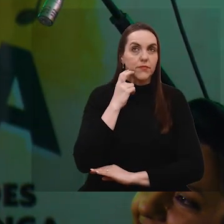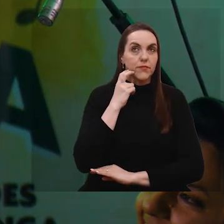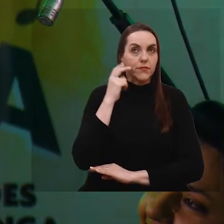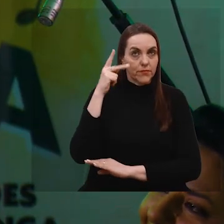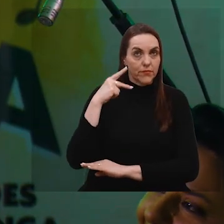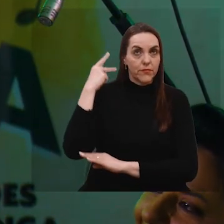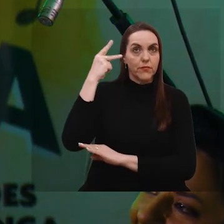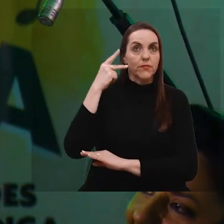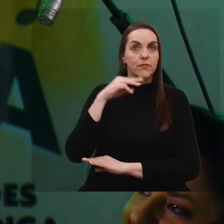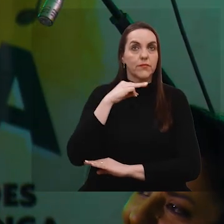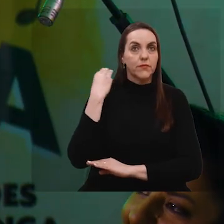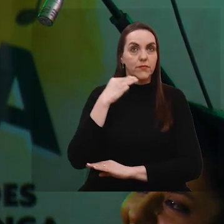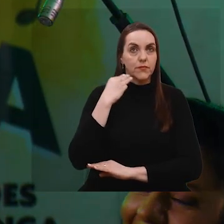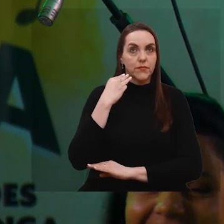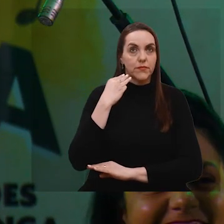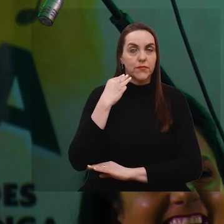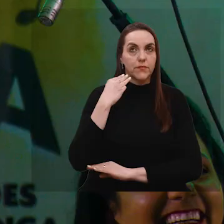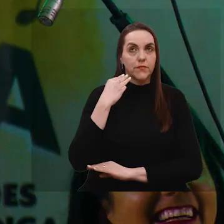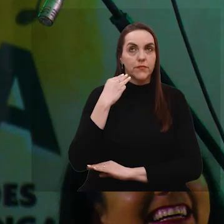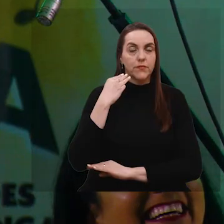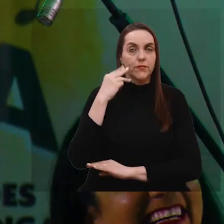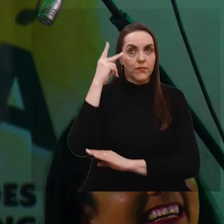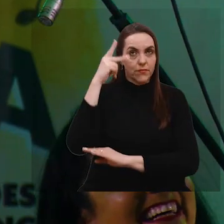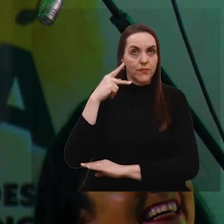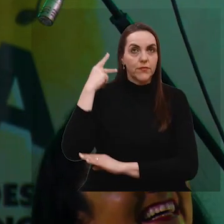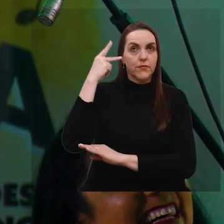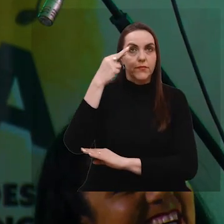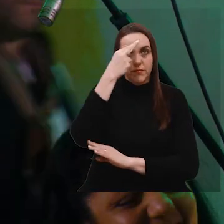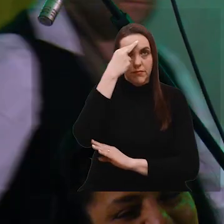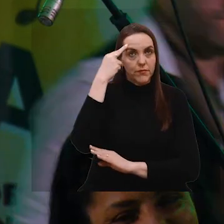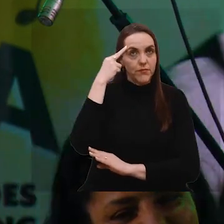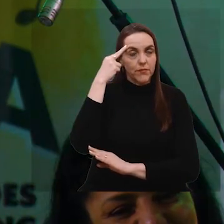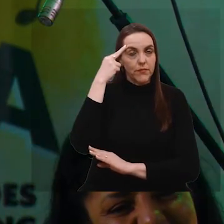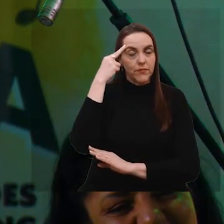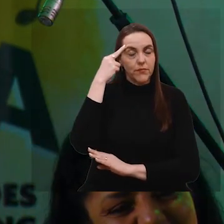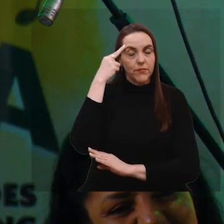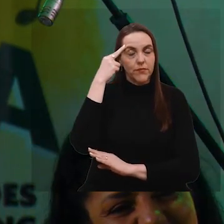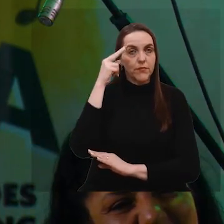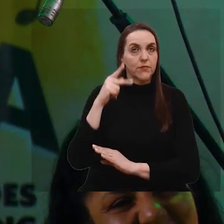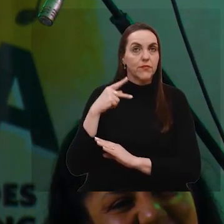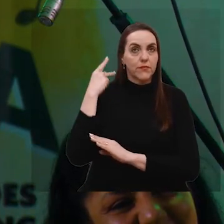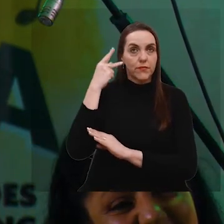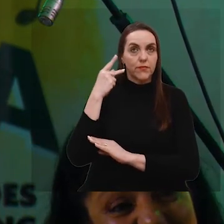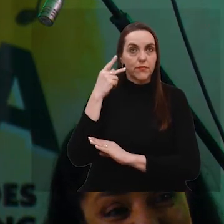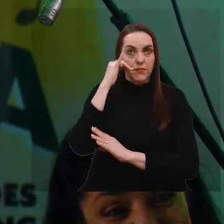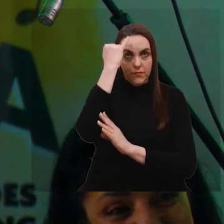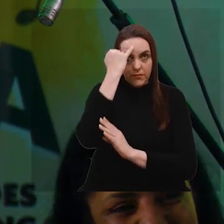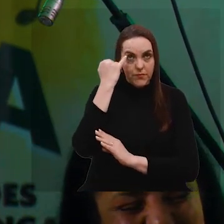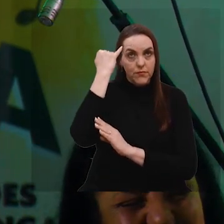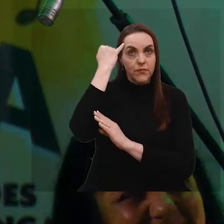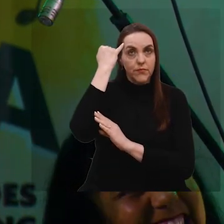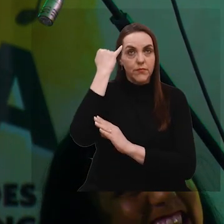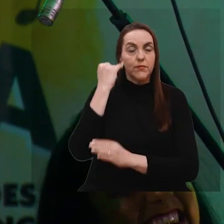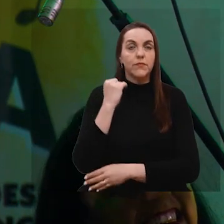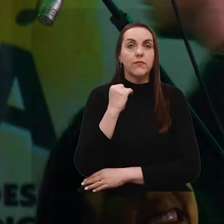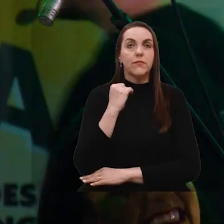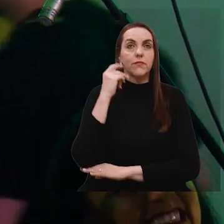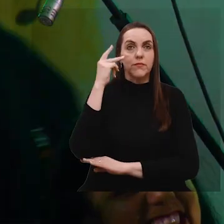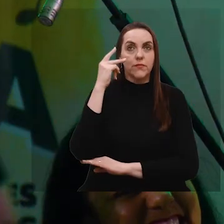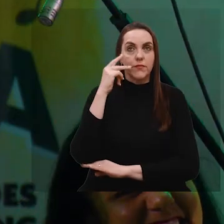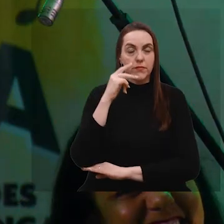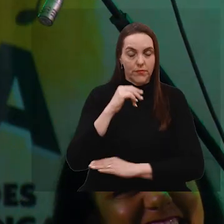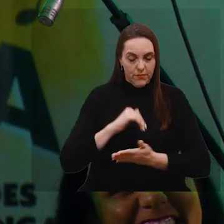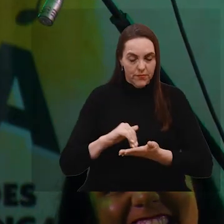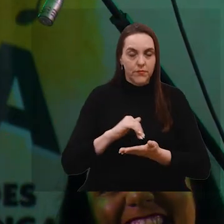Daniel Santos, vereadora Marisol Santos, vereador Rafael Bueno, vereador